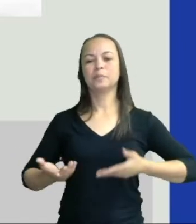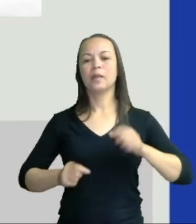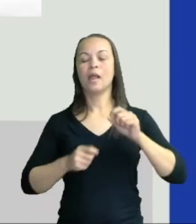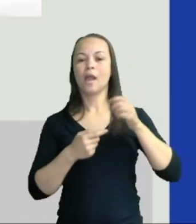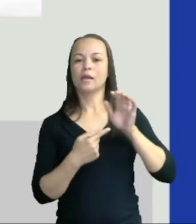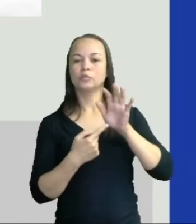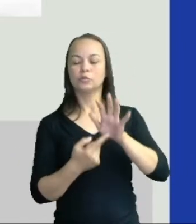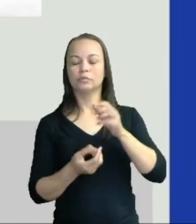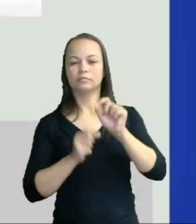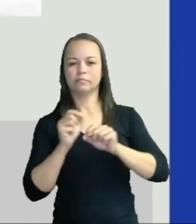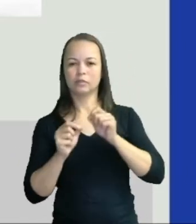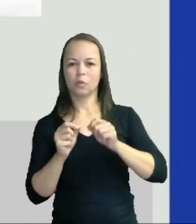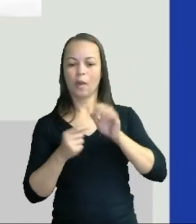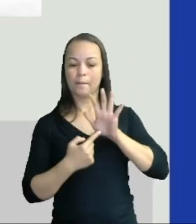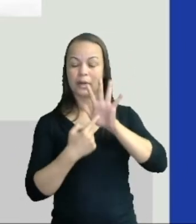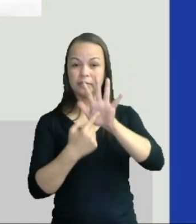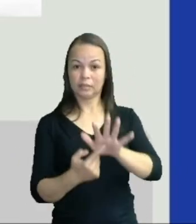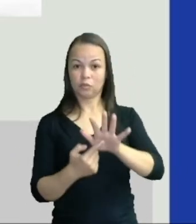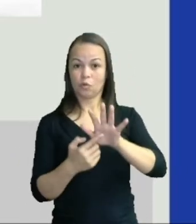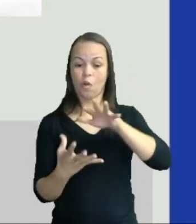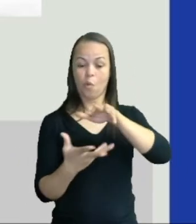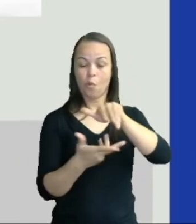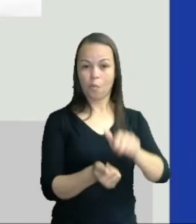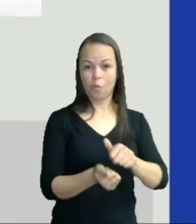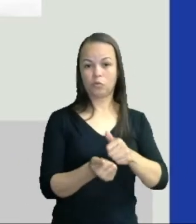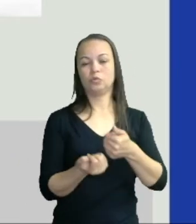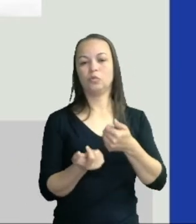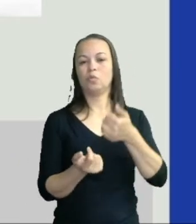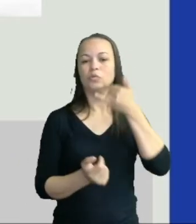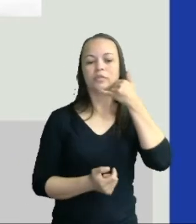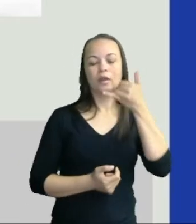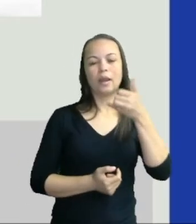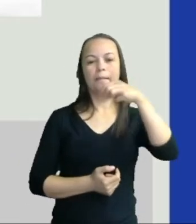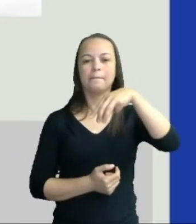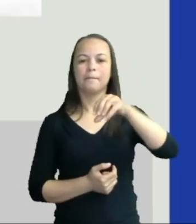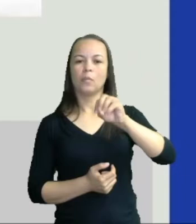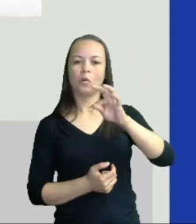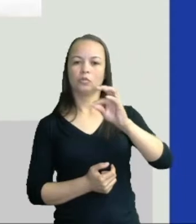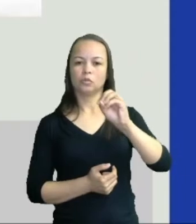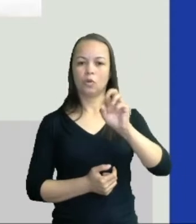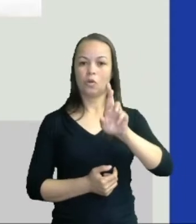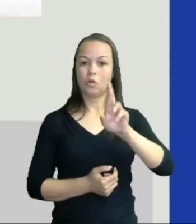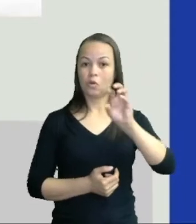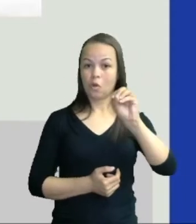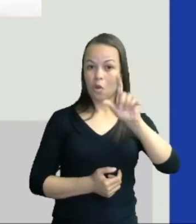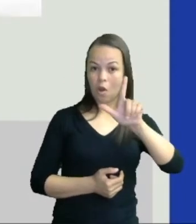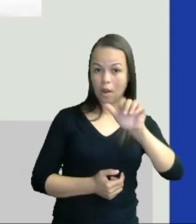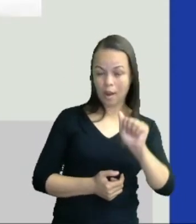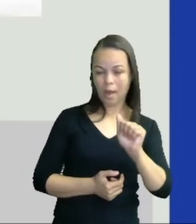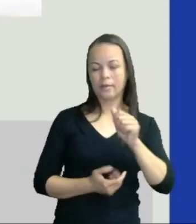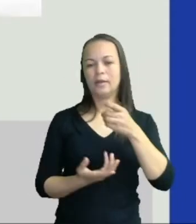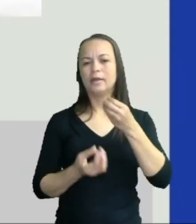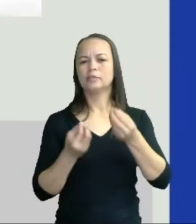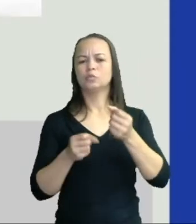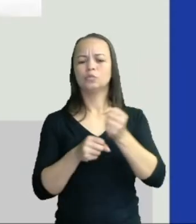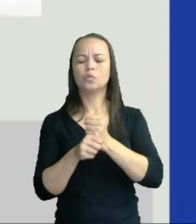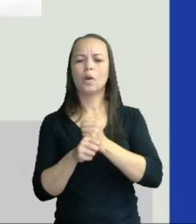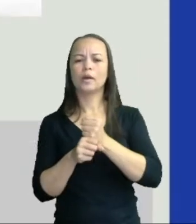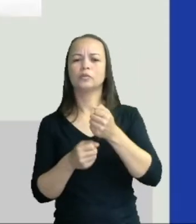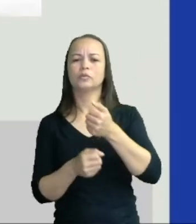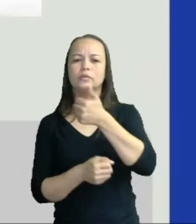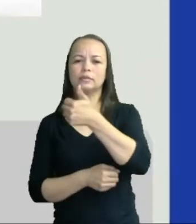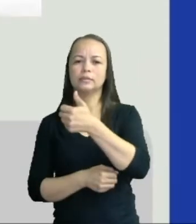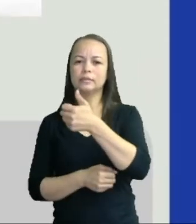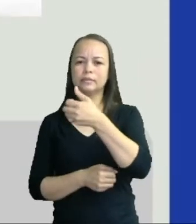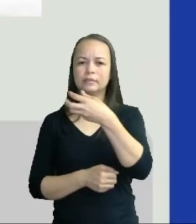certo? Então, vamos lá, vamos aprender muito mais hoje sobre as nossas tecnologias, tá certo? Então, a gente agora